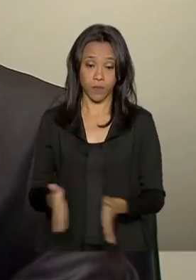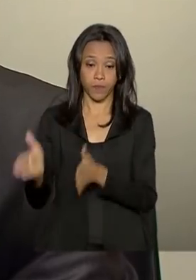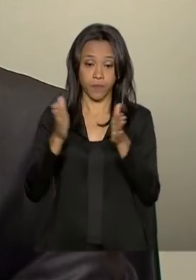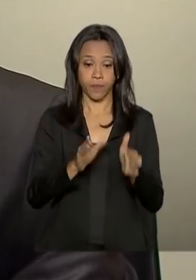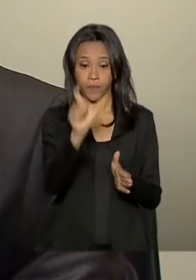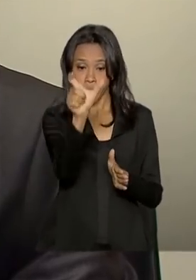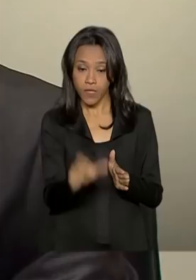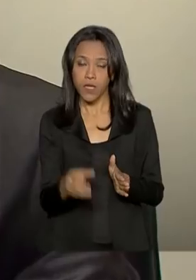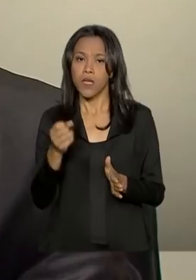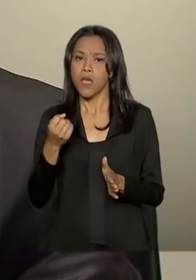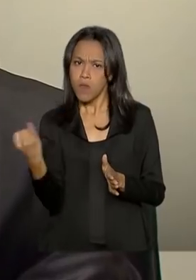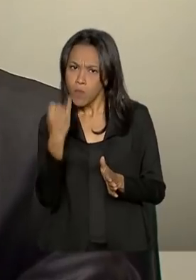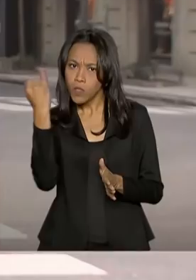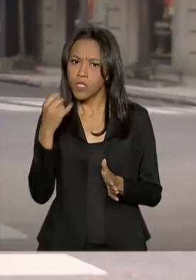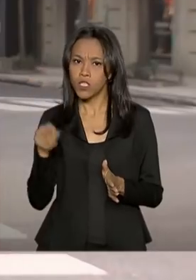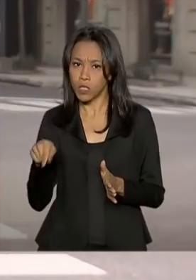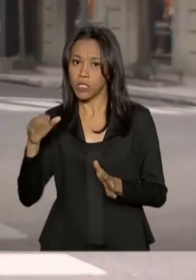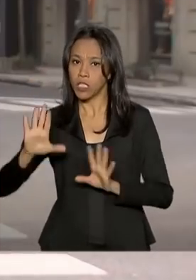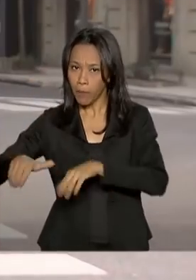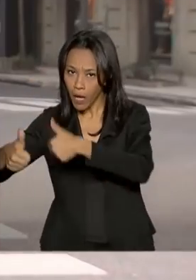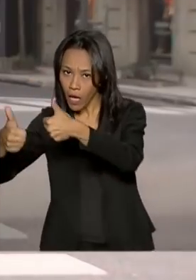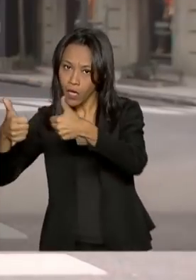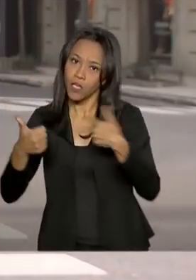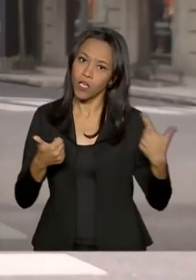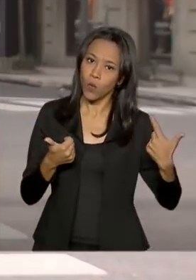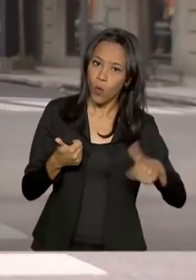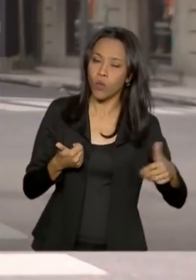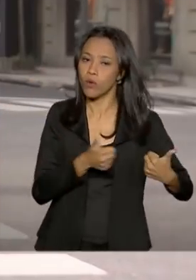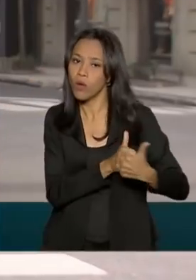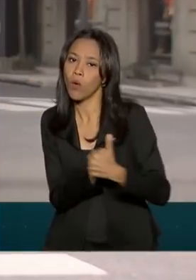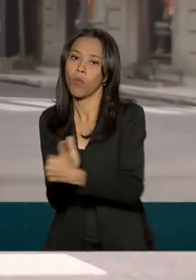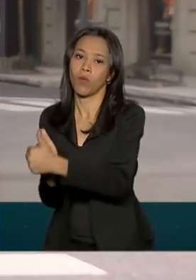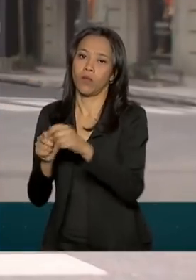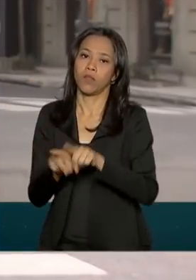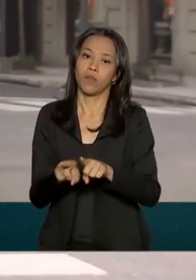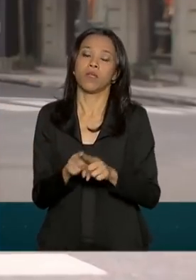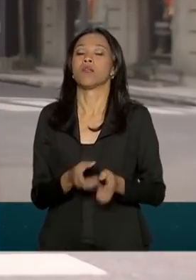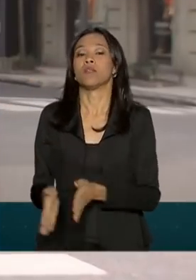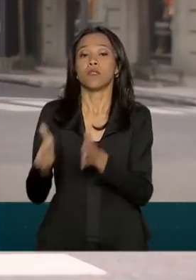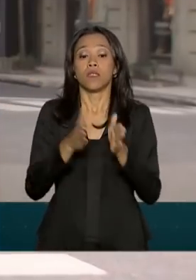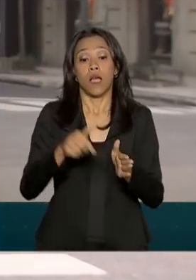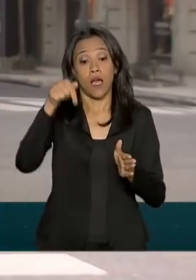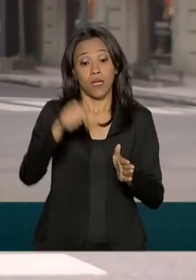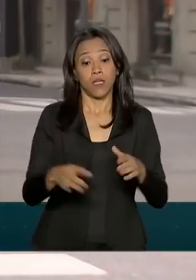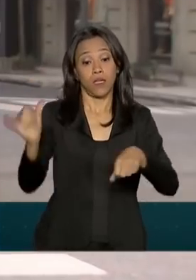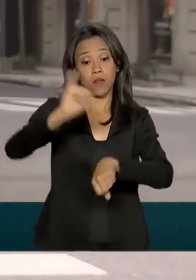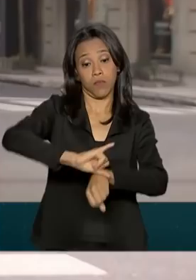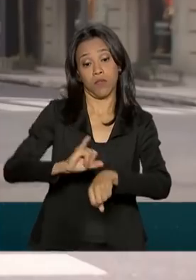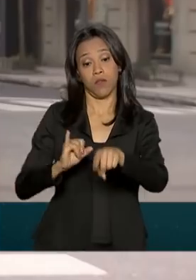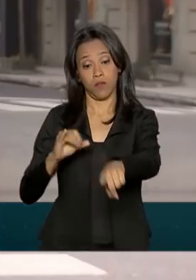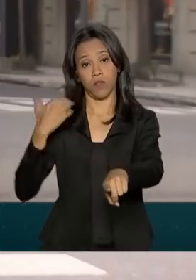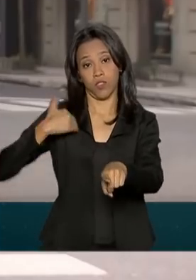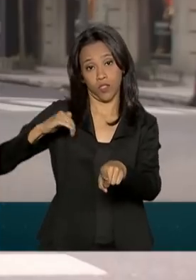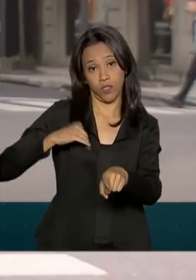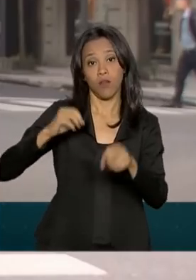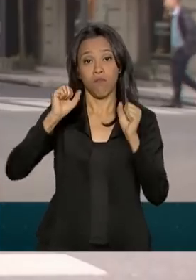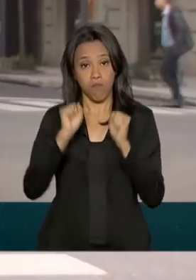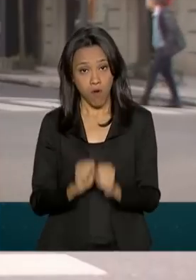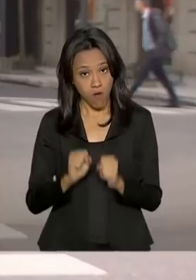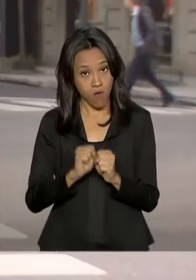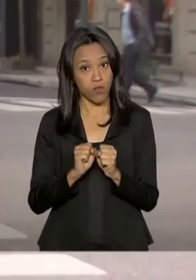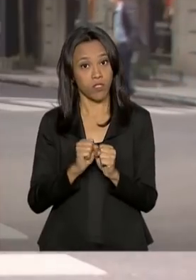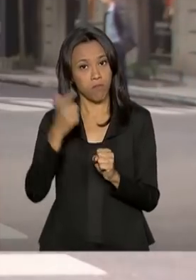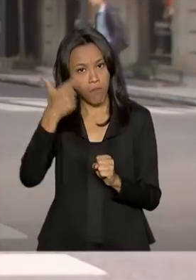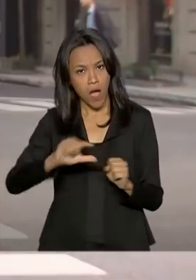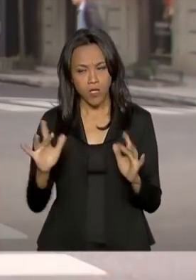que um esteja bem para que o outro acompanhe. A reunião entre os presidentes Bolsonaro e Macri aqui em Buenos Aires pode ampliar essa